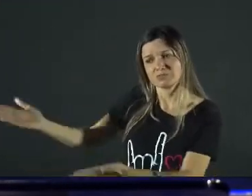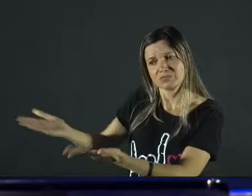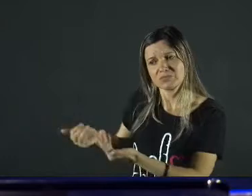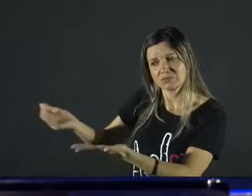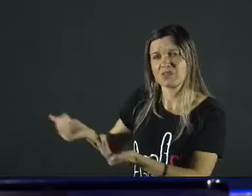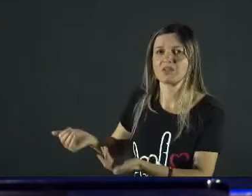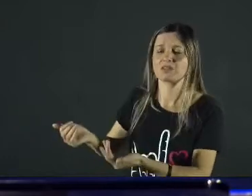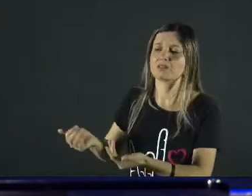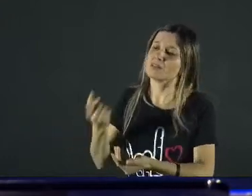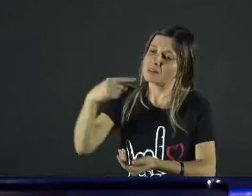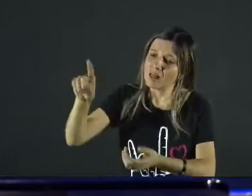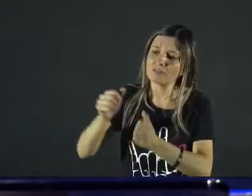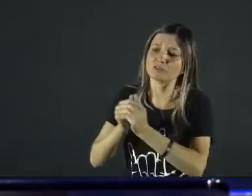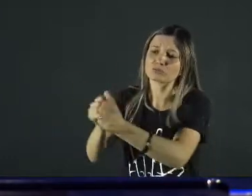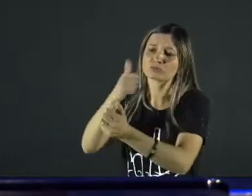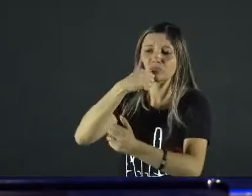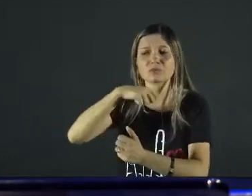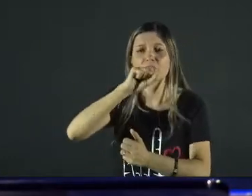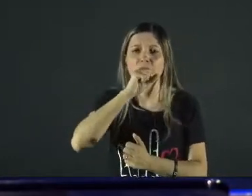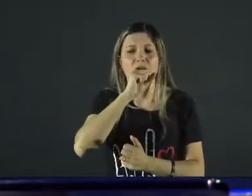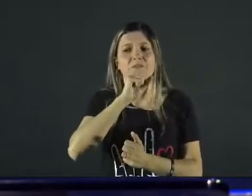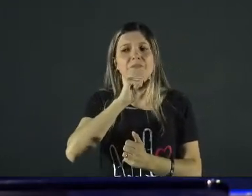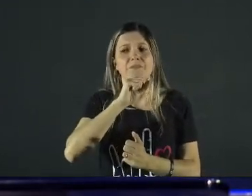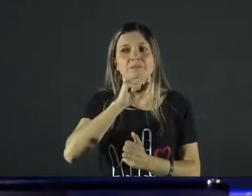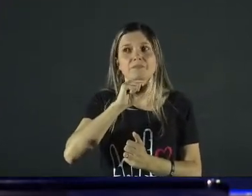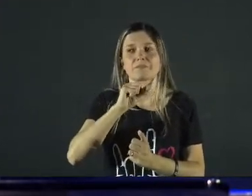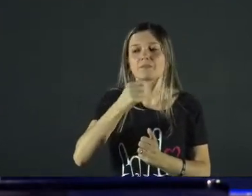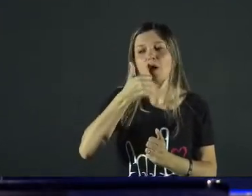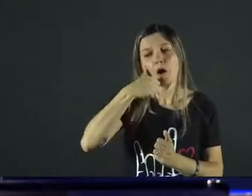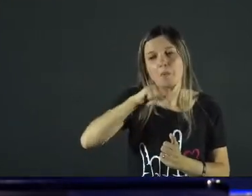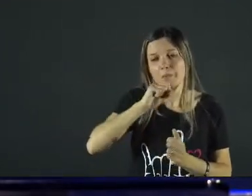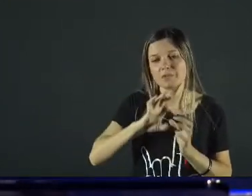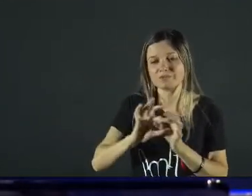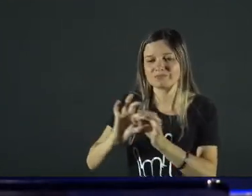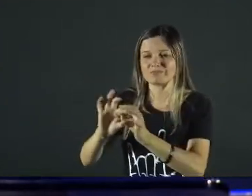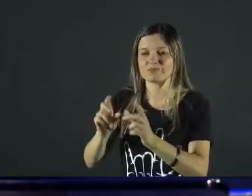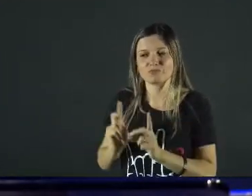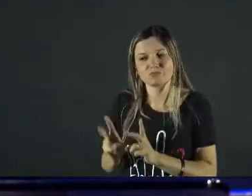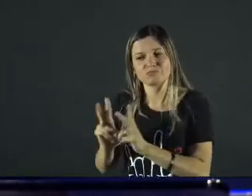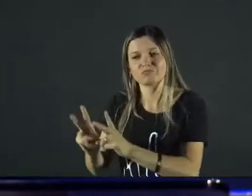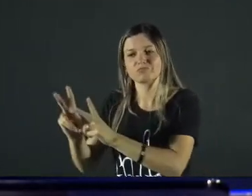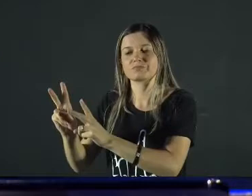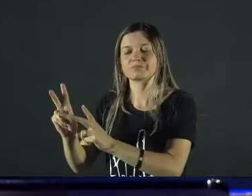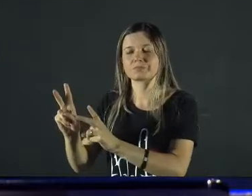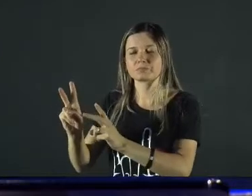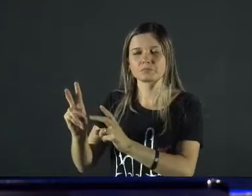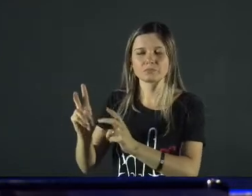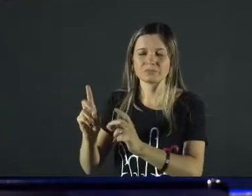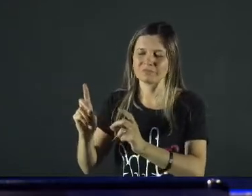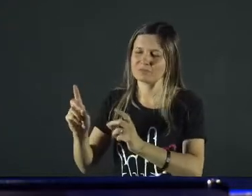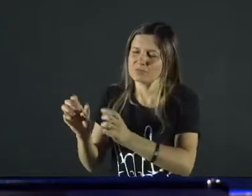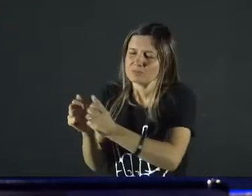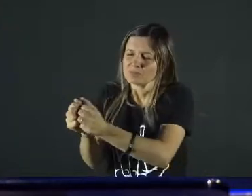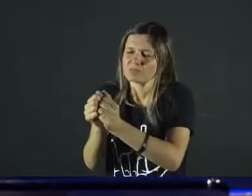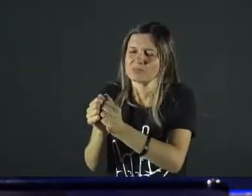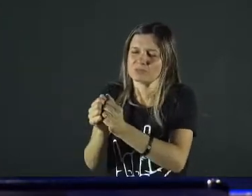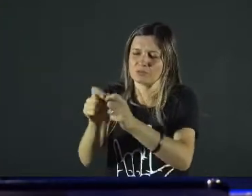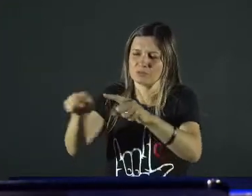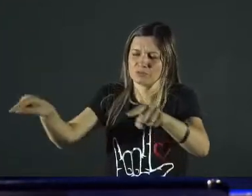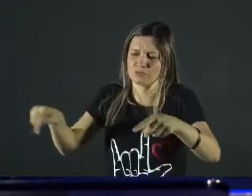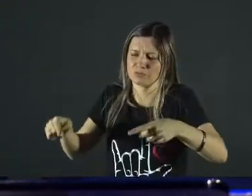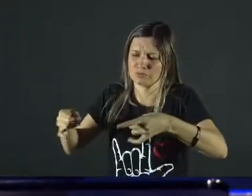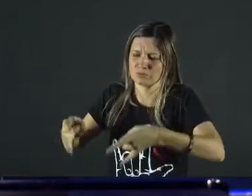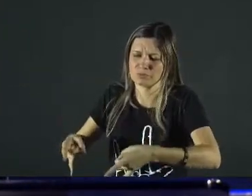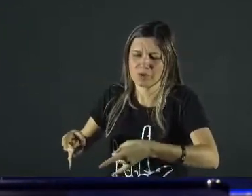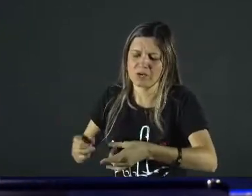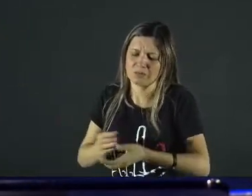mamãe. Aquela criança foi levada junto com a sua mamãe, e ficou deitado no colinho